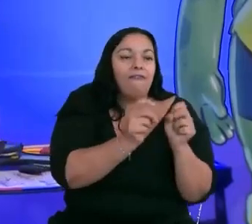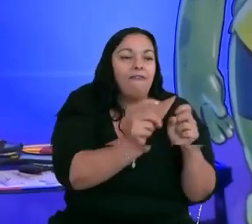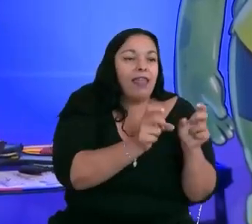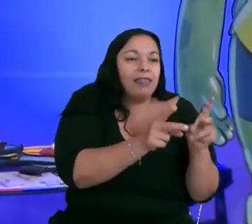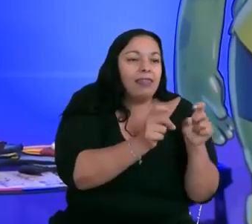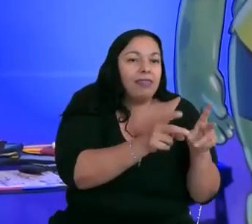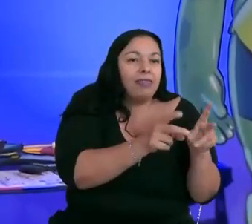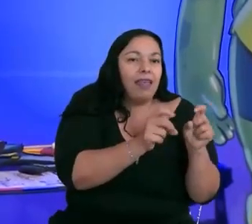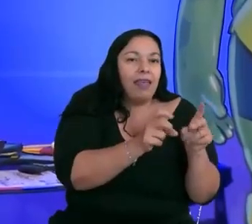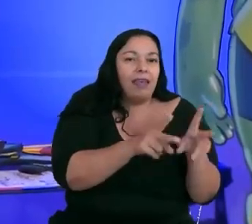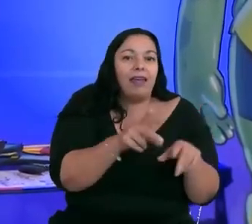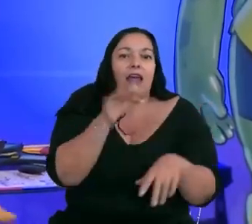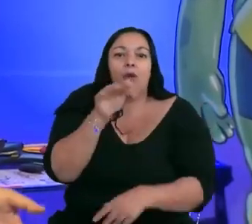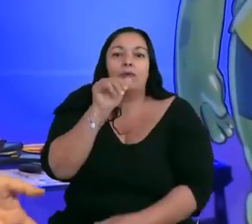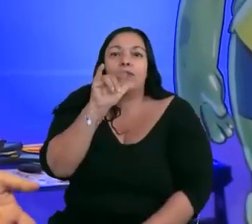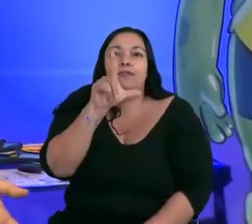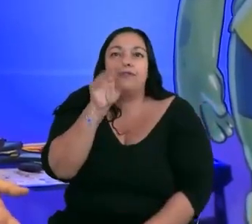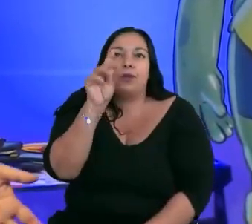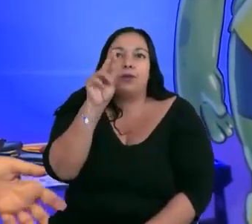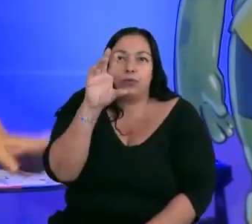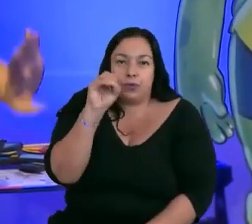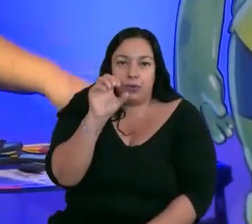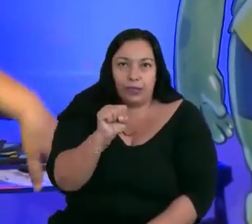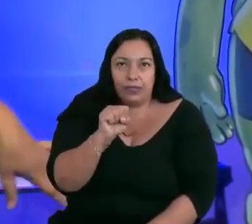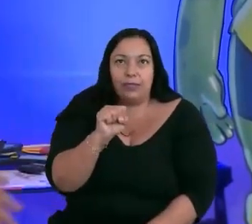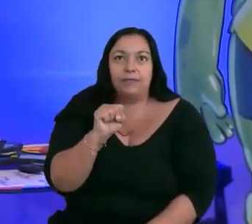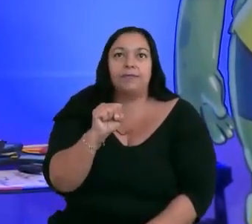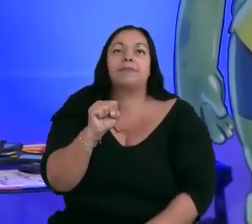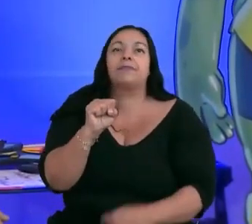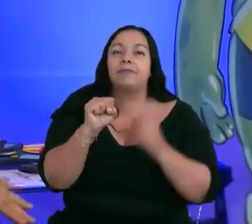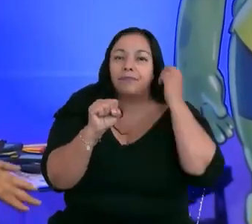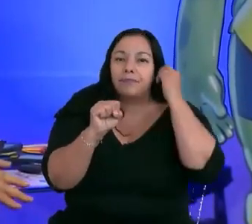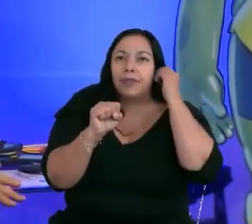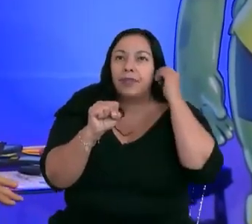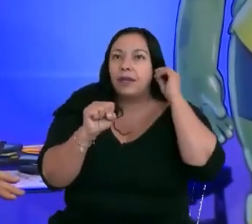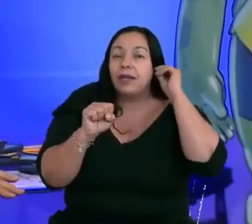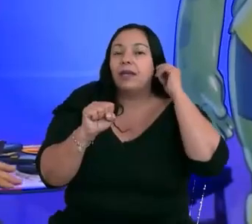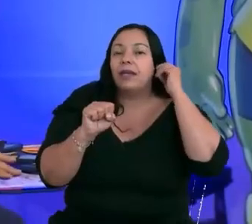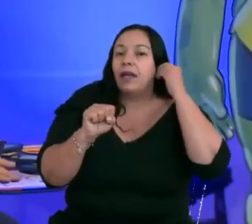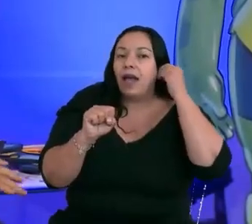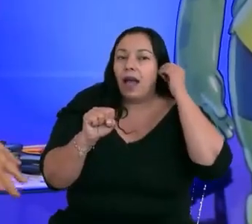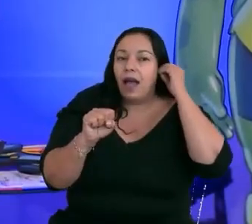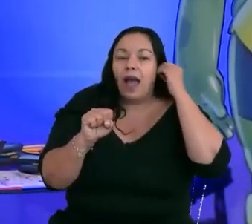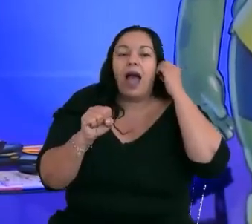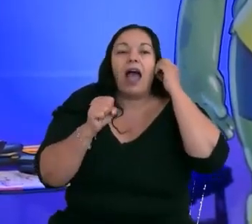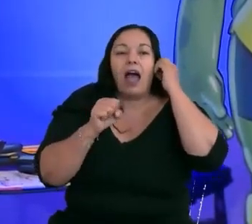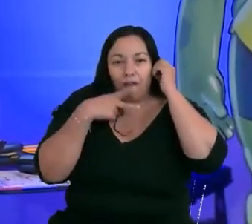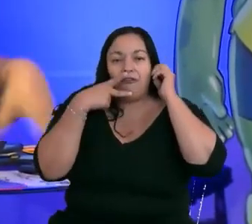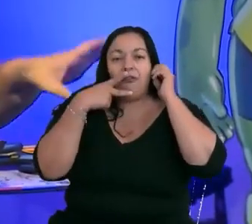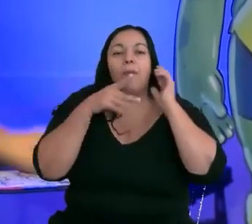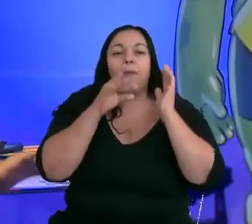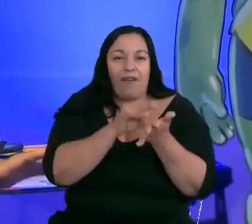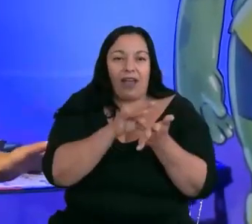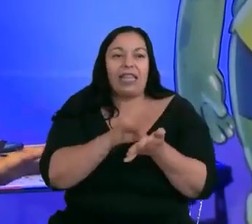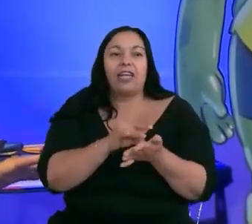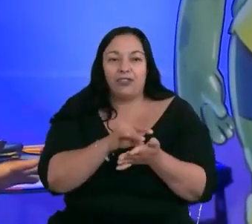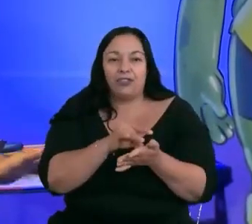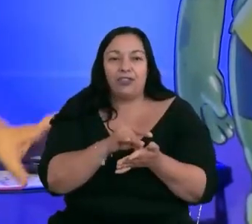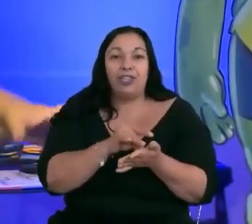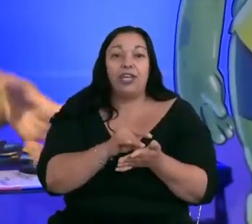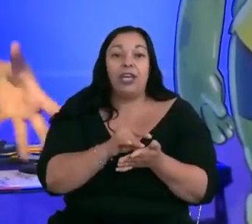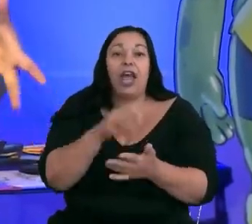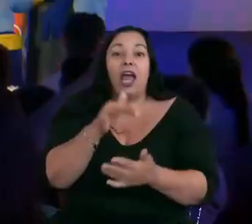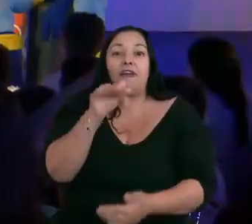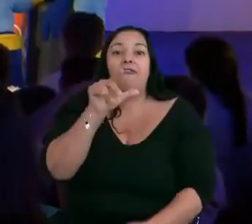quando entrou eles acharam que era lixo, sabe? Eles enganaram o pessoal, mas foi por uma causa nobre. Aí os filtros da